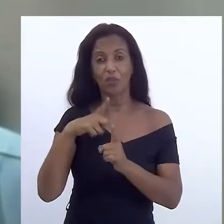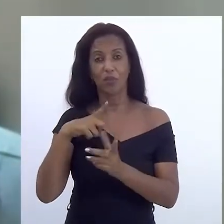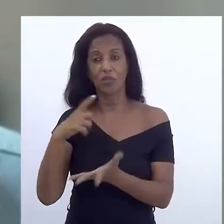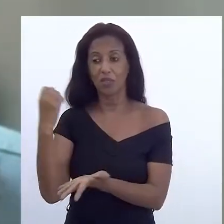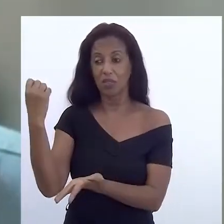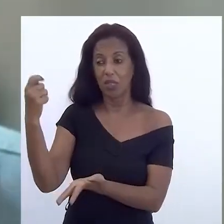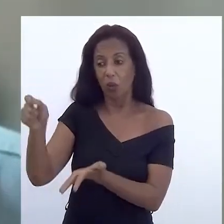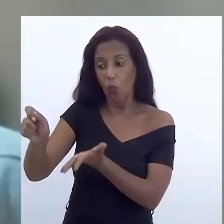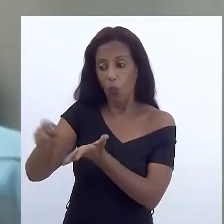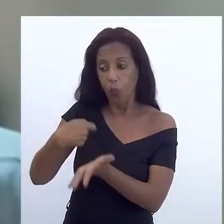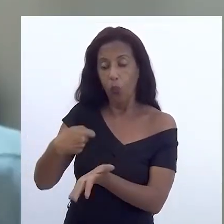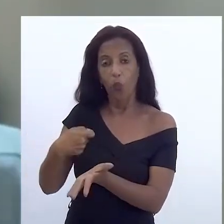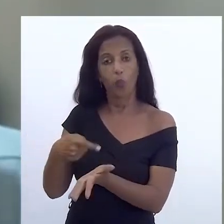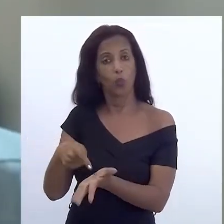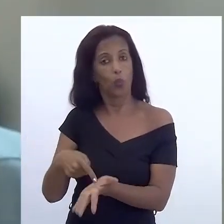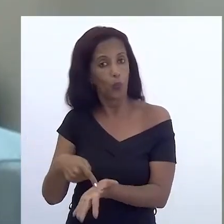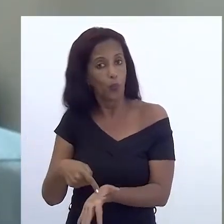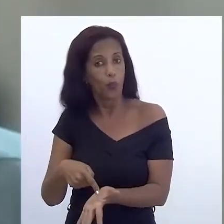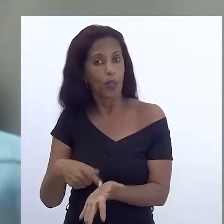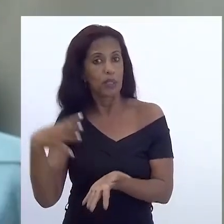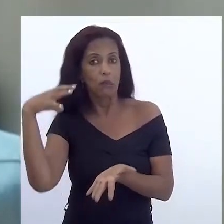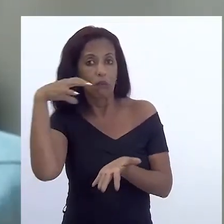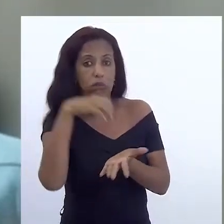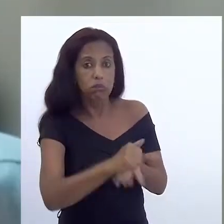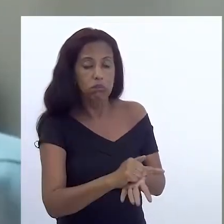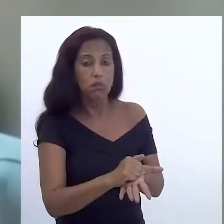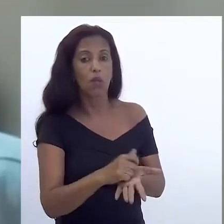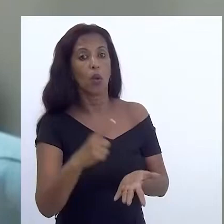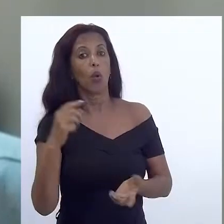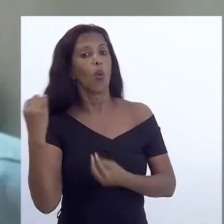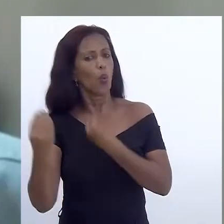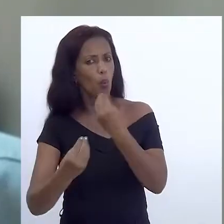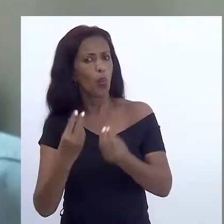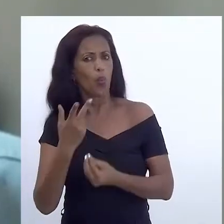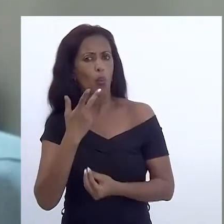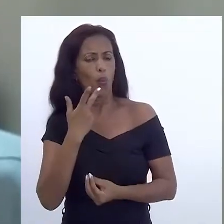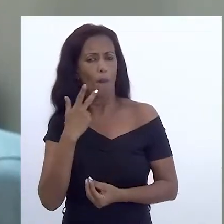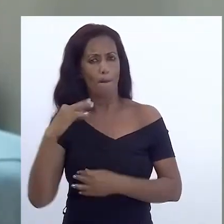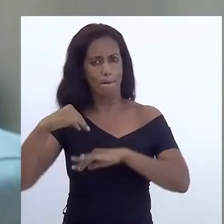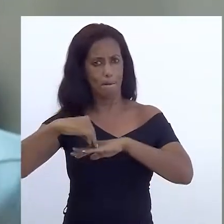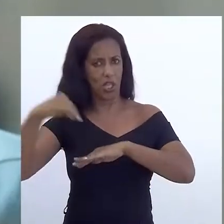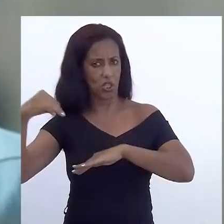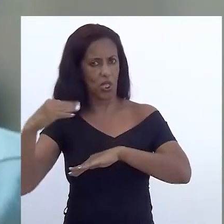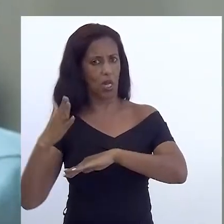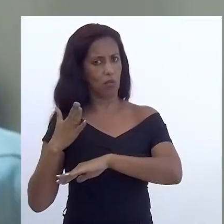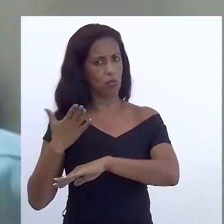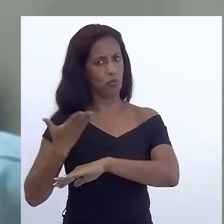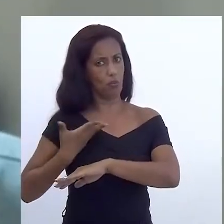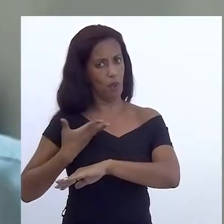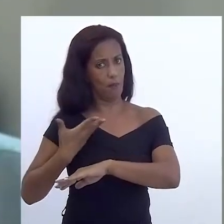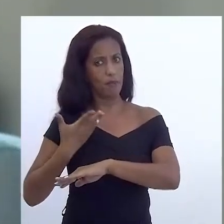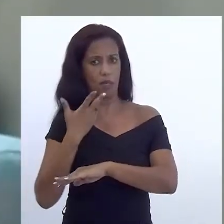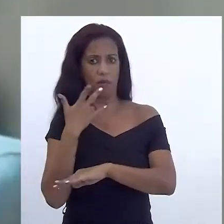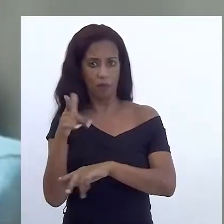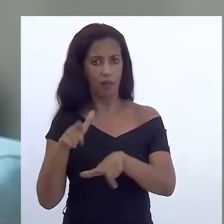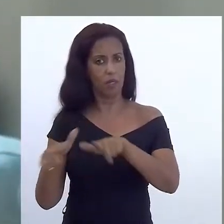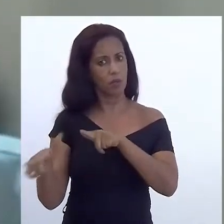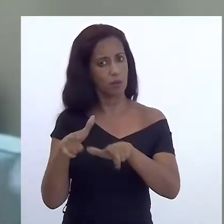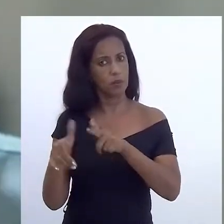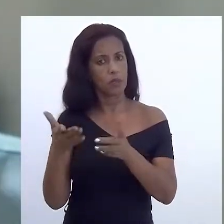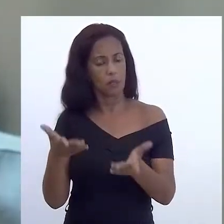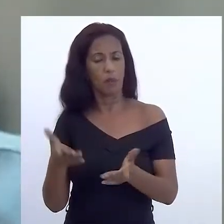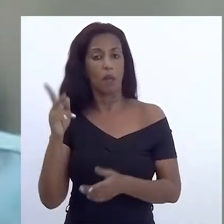registro. Então, por exemplo, o que nós vamos aplicar, até uma dissertação de mestrado de uma aluna minha, que será aplicado nesse trabalho lá feito no